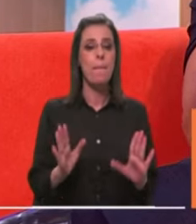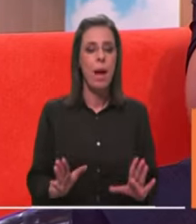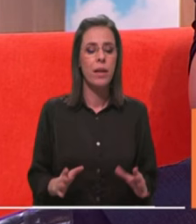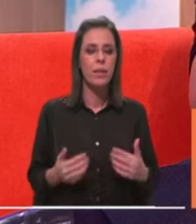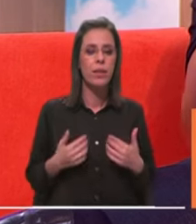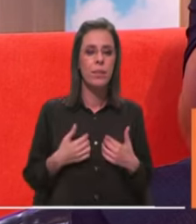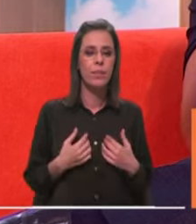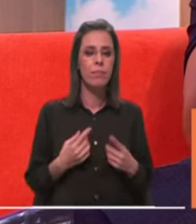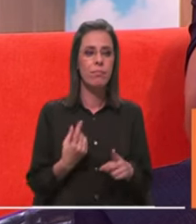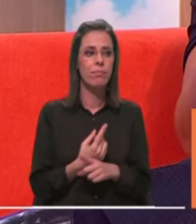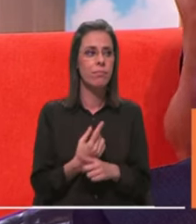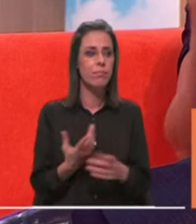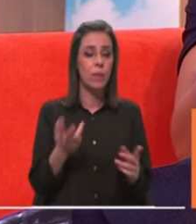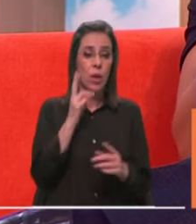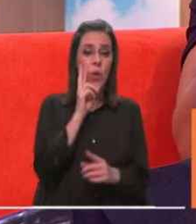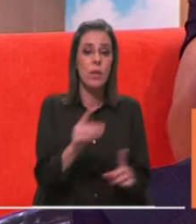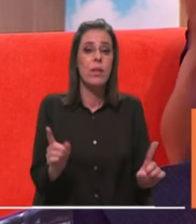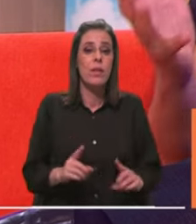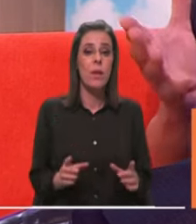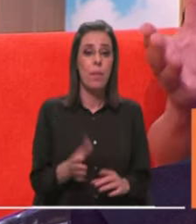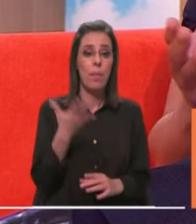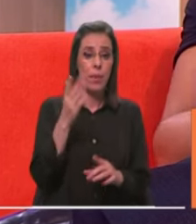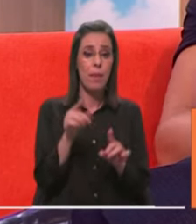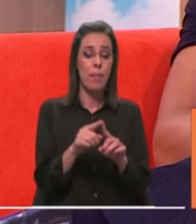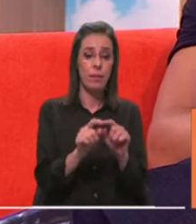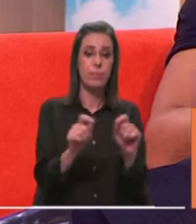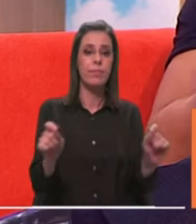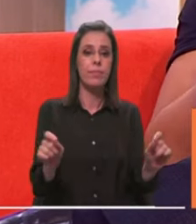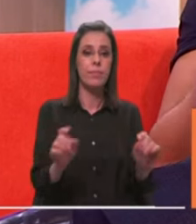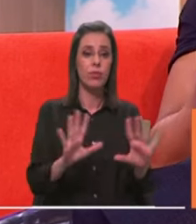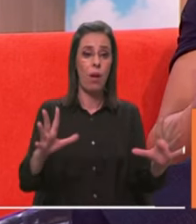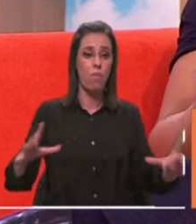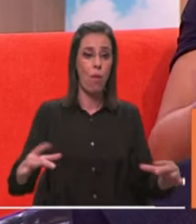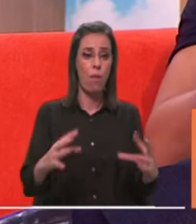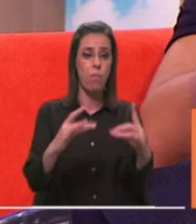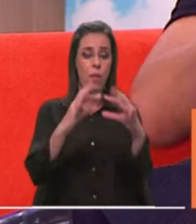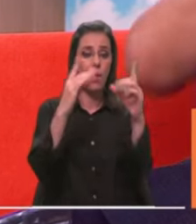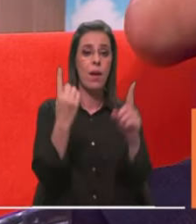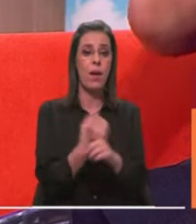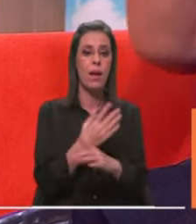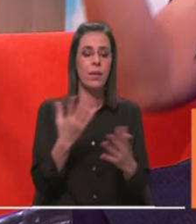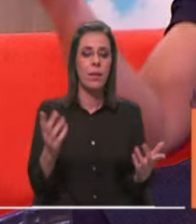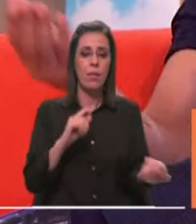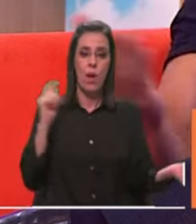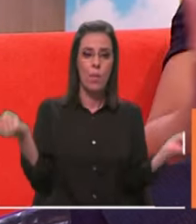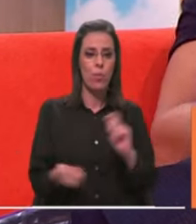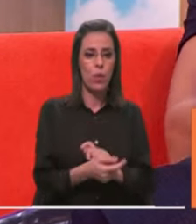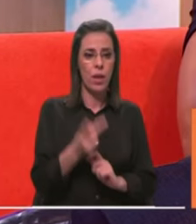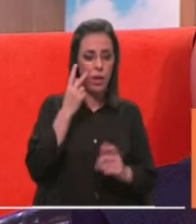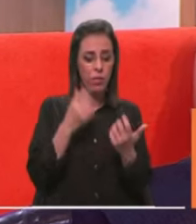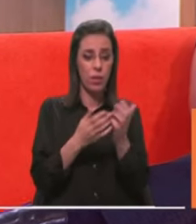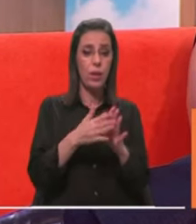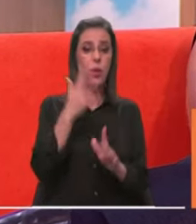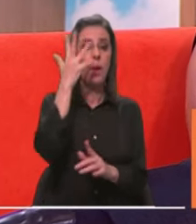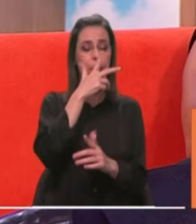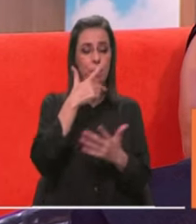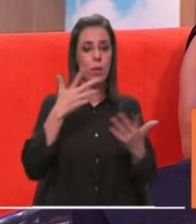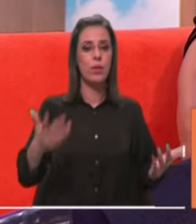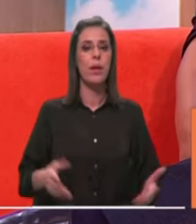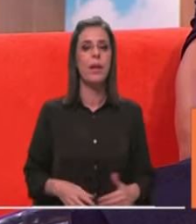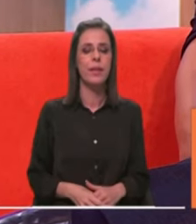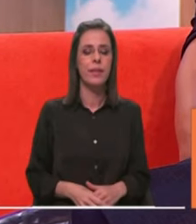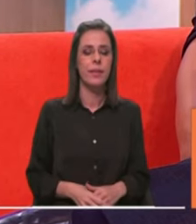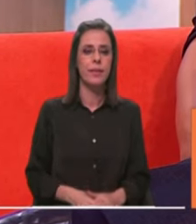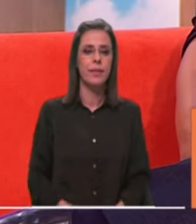não não é algo que se veja porque no primeiro episódio vai acontecer algo que depois vai mudar a vida de todas estas personagens